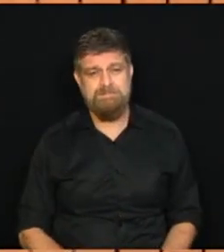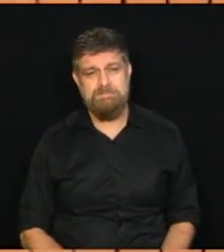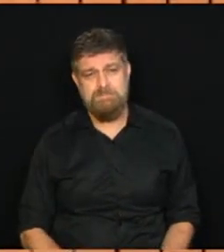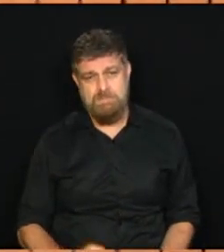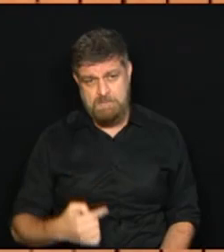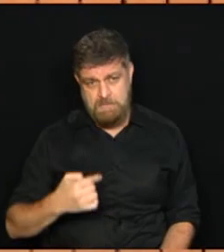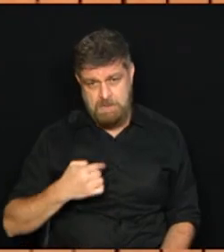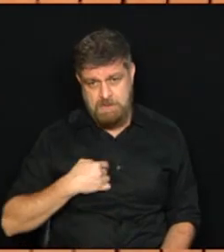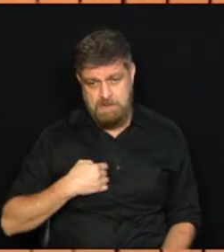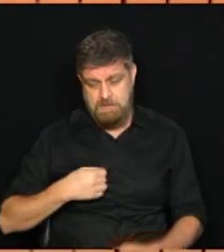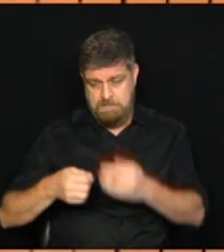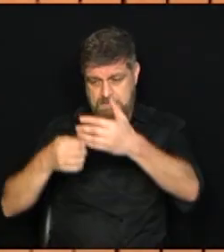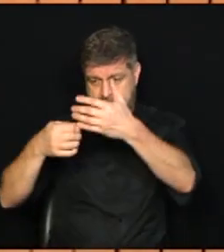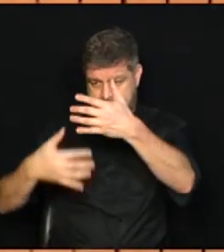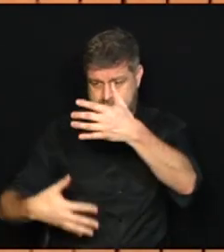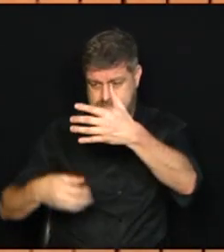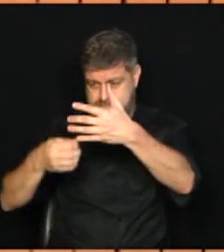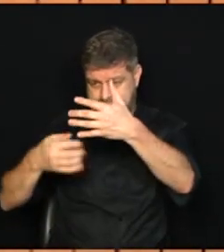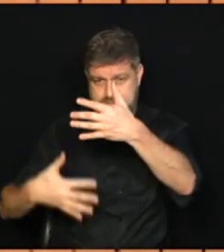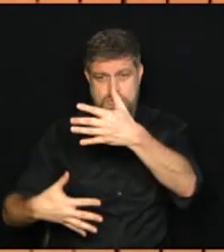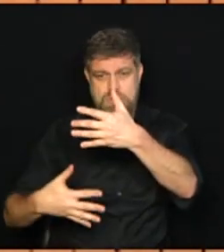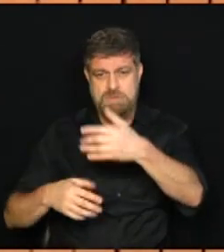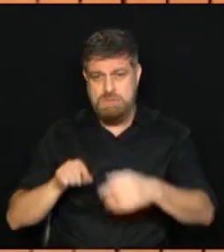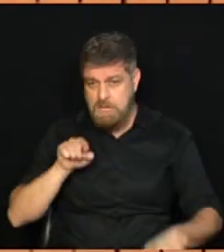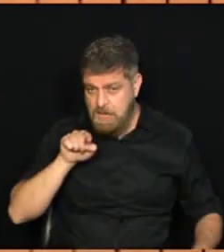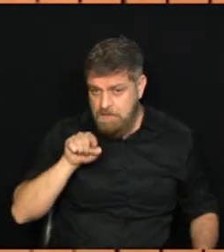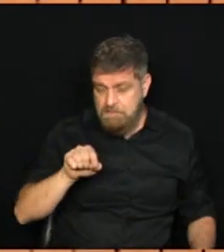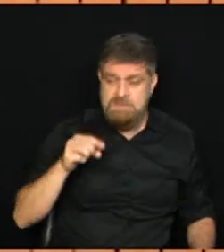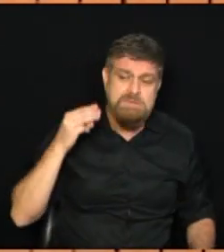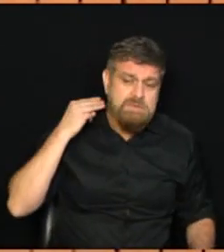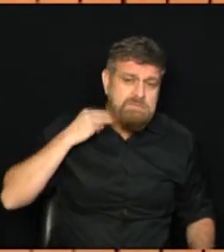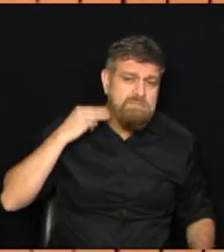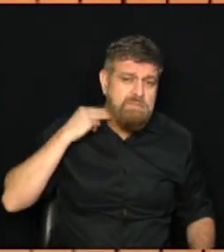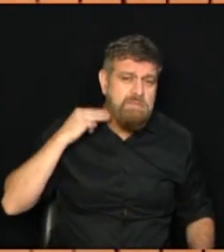acompanhei pelo chat que você teria